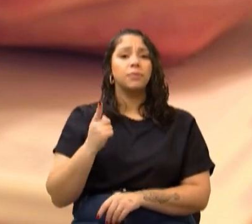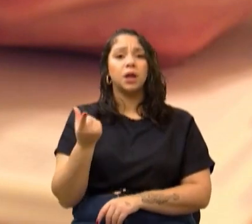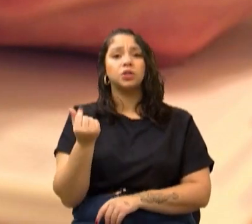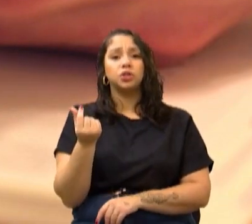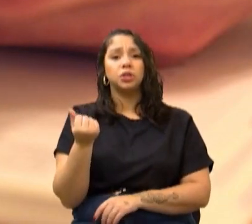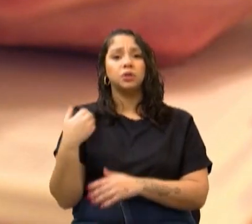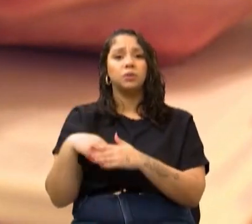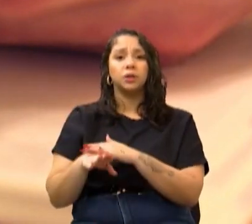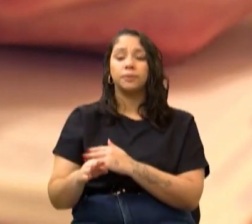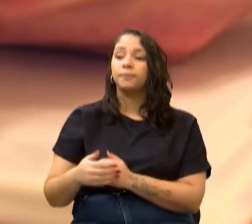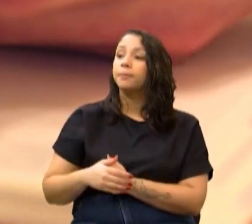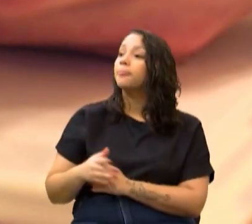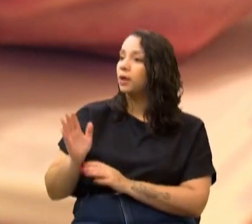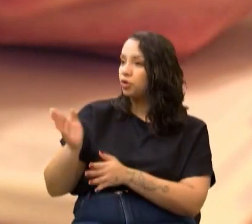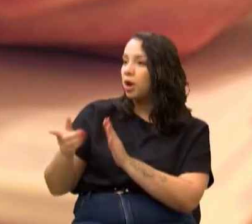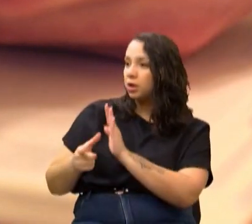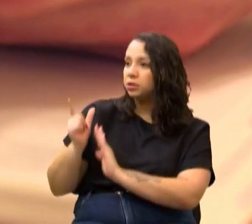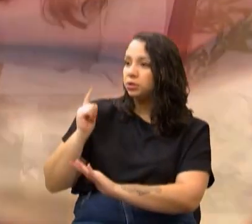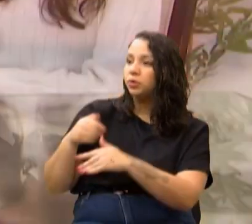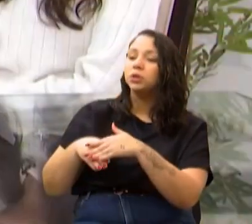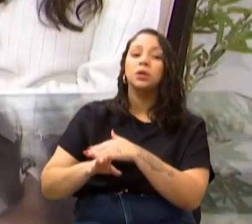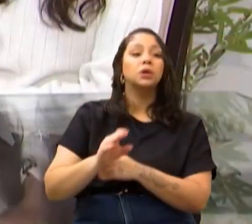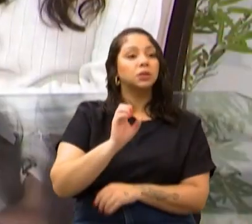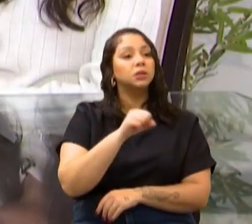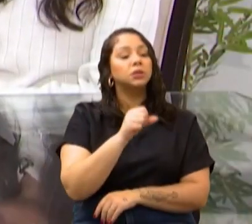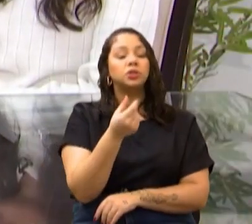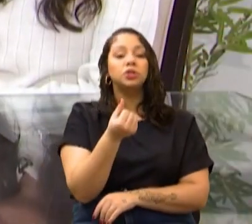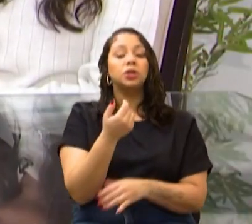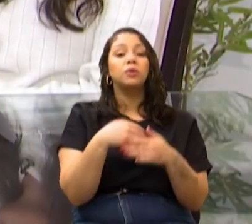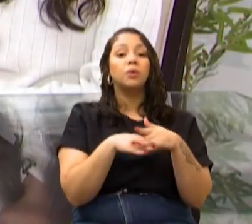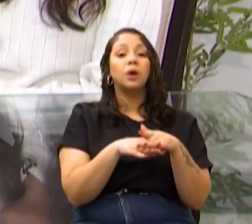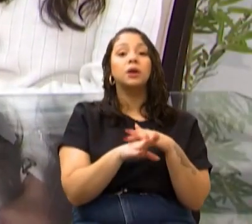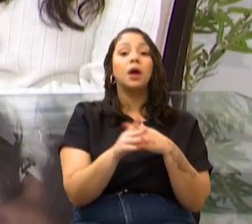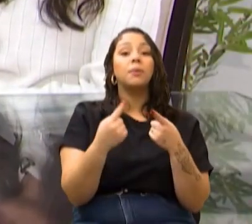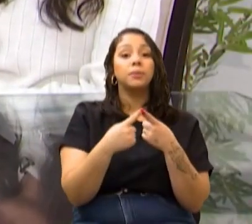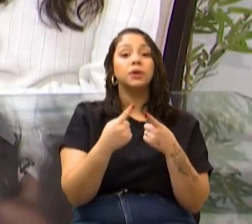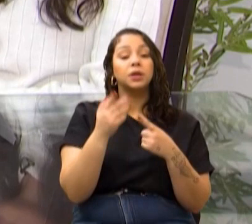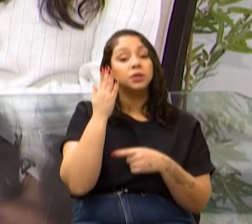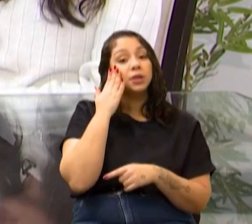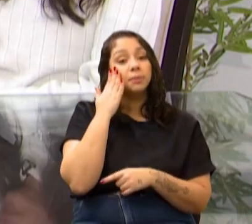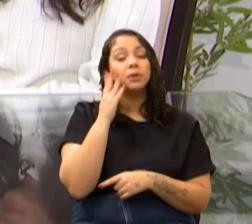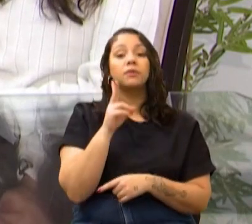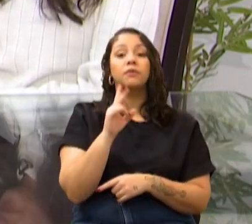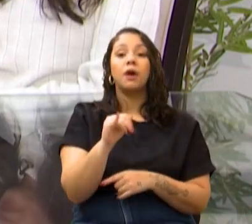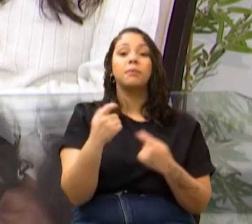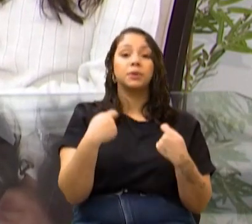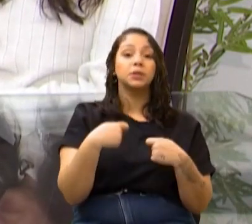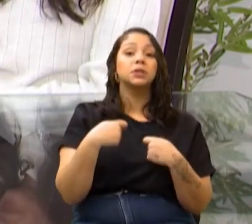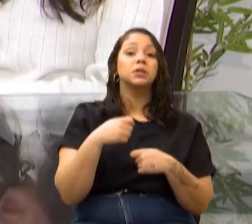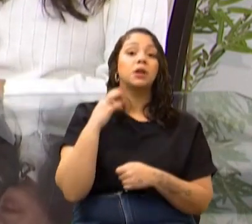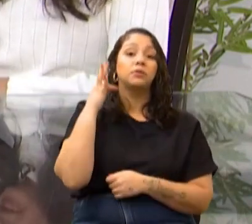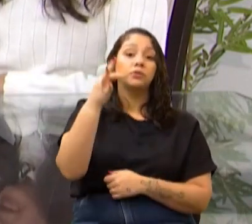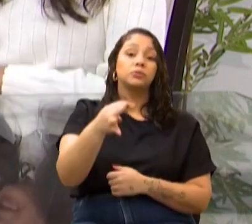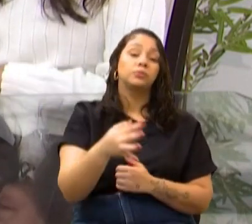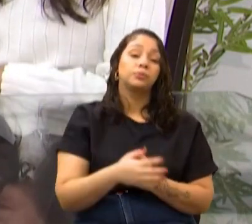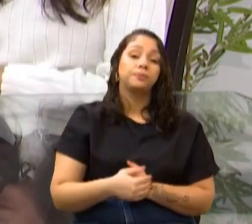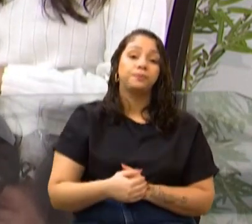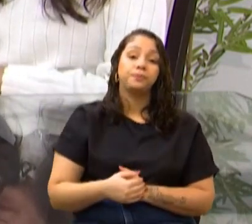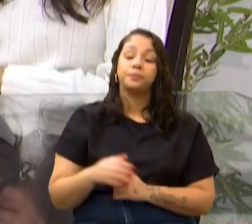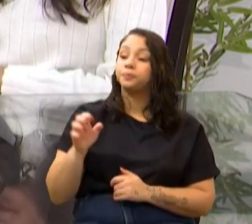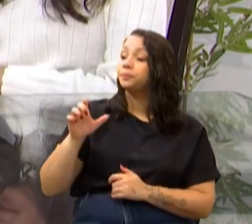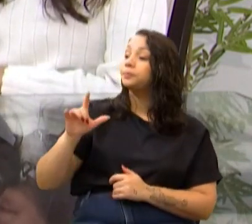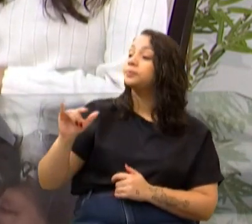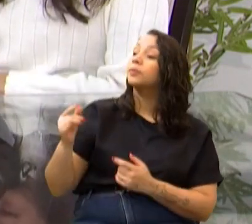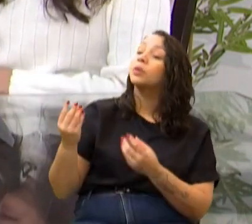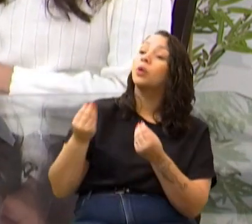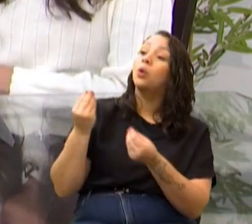não, né, fazer uma prevenção? Se antecipa, guarda o dinheirinho, porque você sabe que vai precisar disso lá no futuro. E ele,